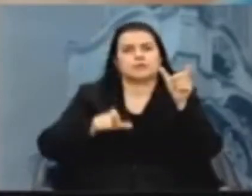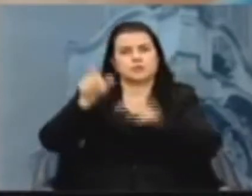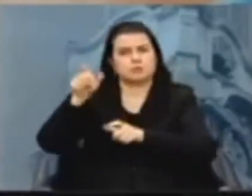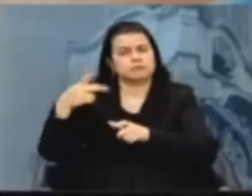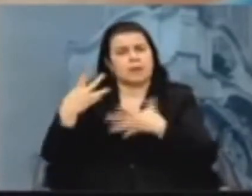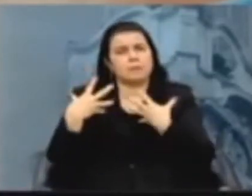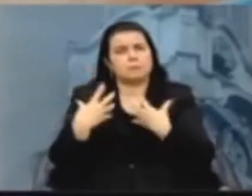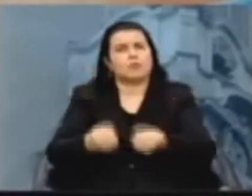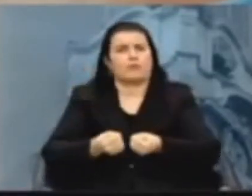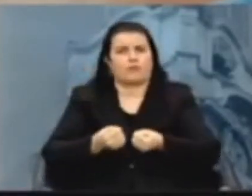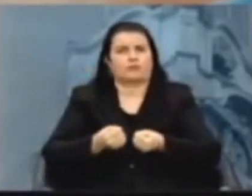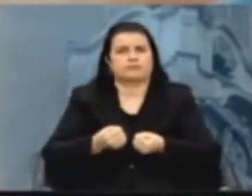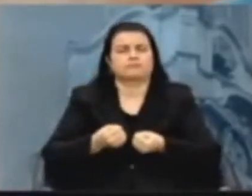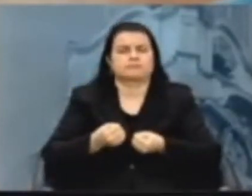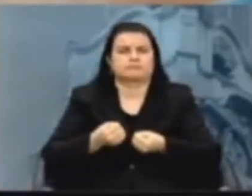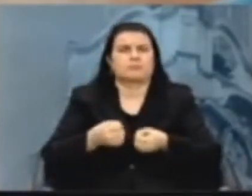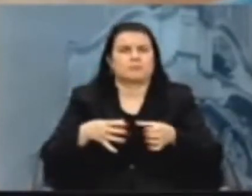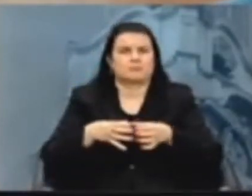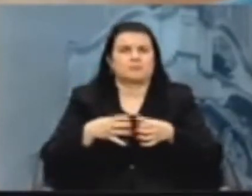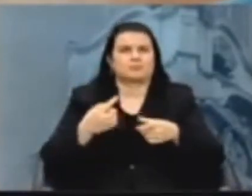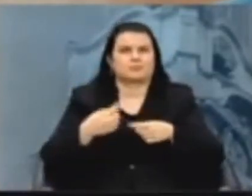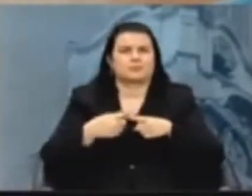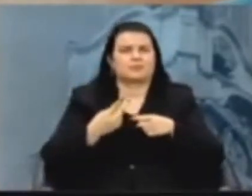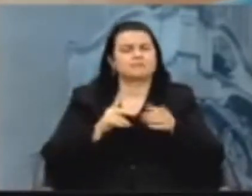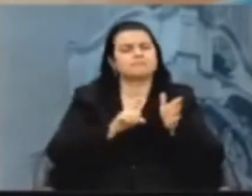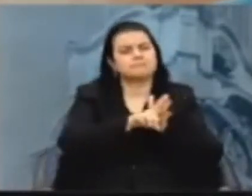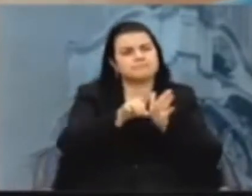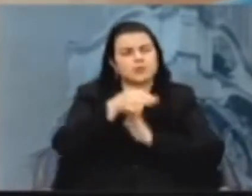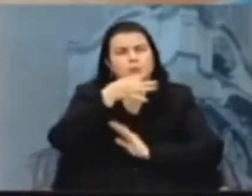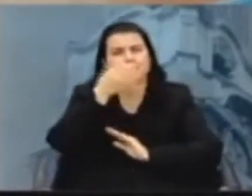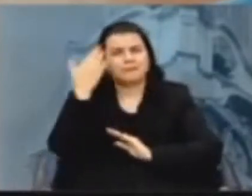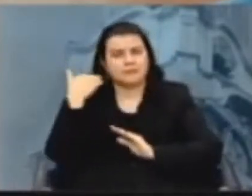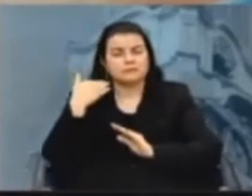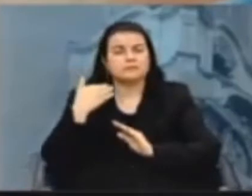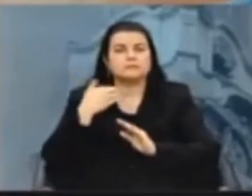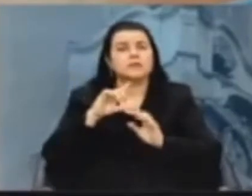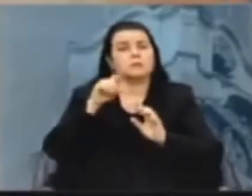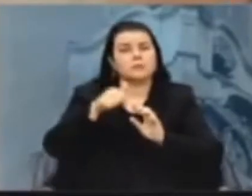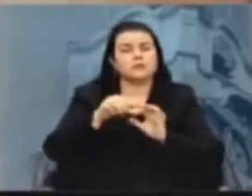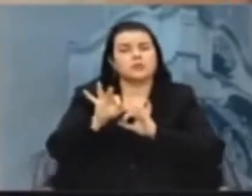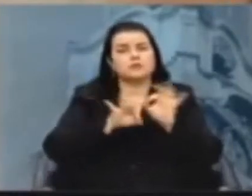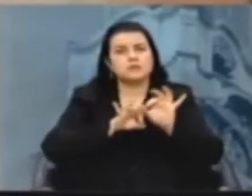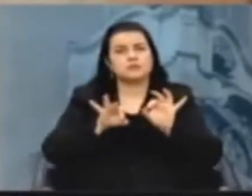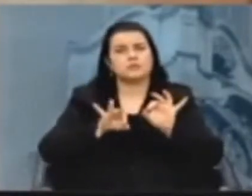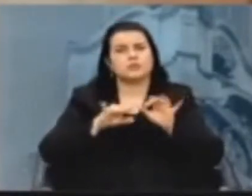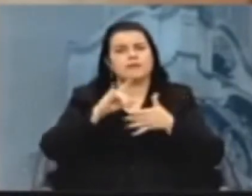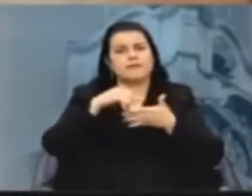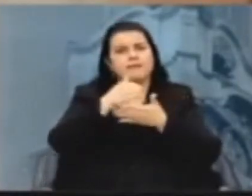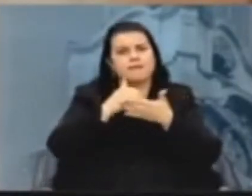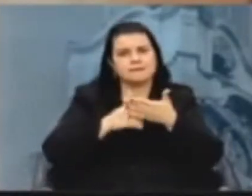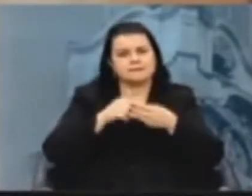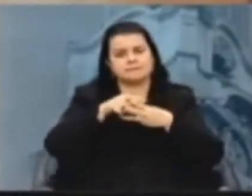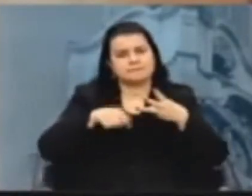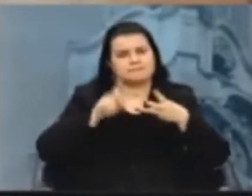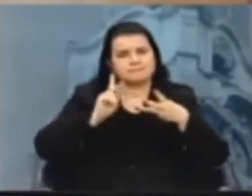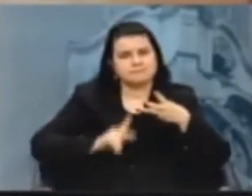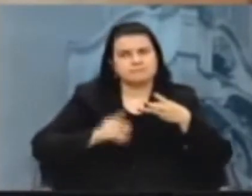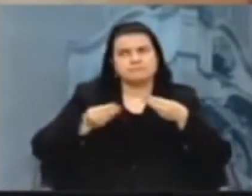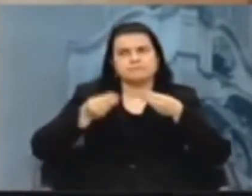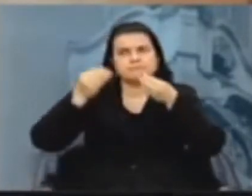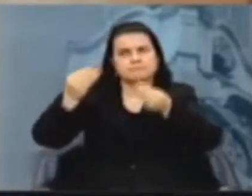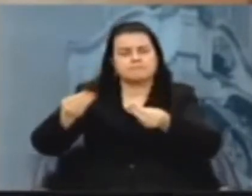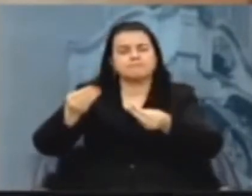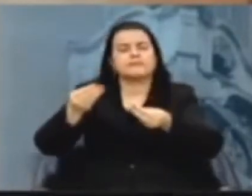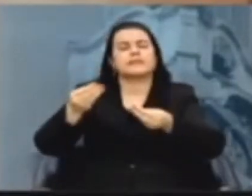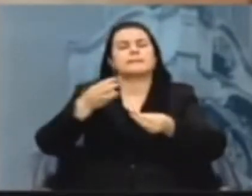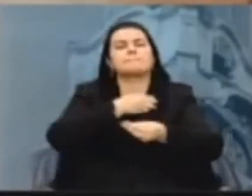a consulta, organizou a lista tríplice e a encaminhou ao Ministério de Educação para, finalmente,